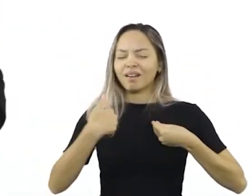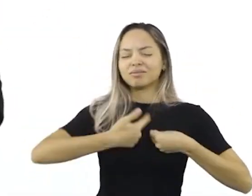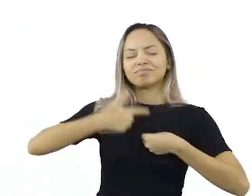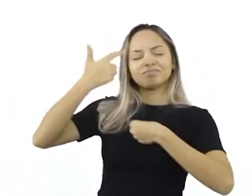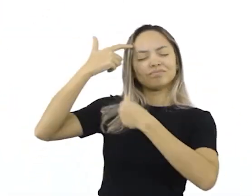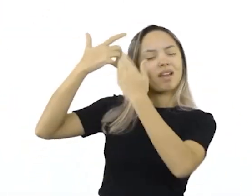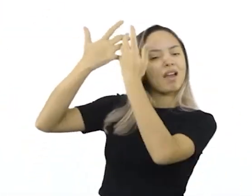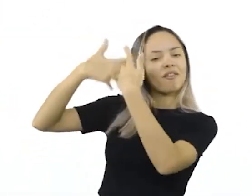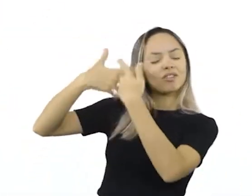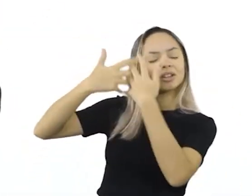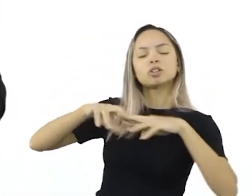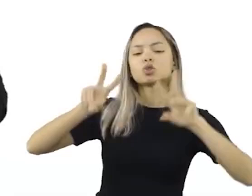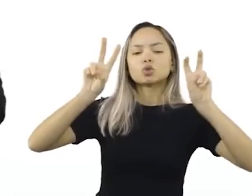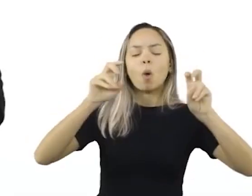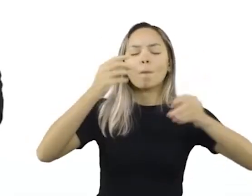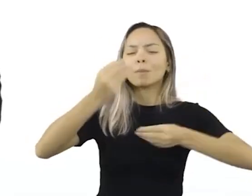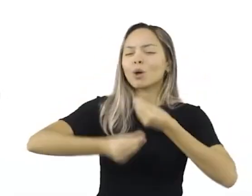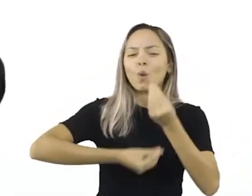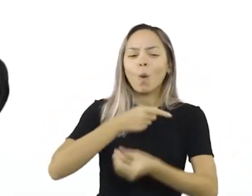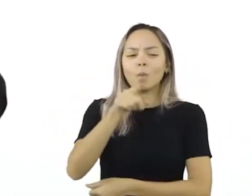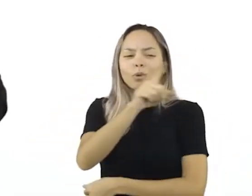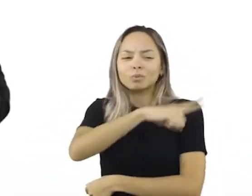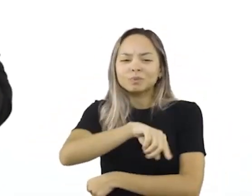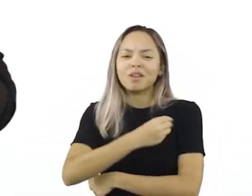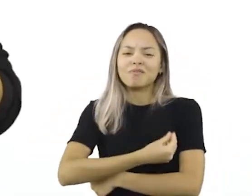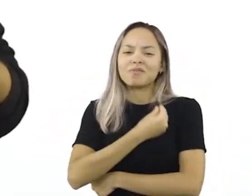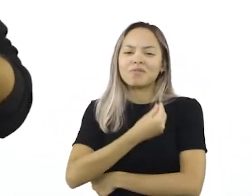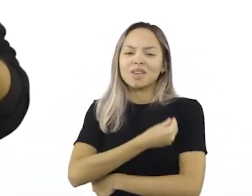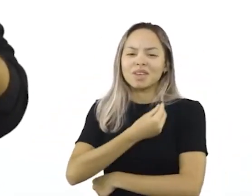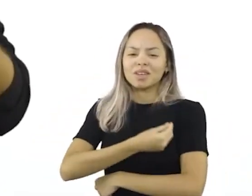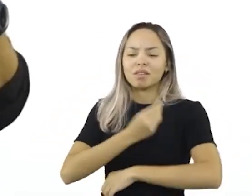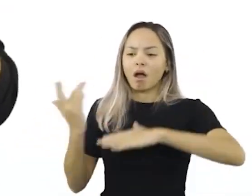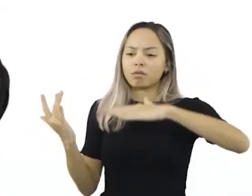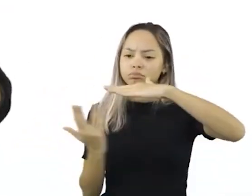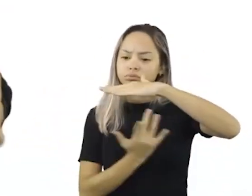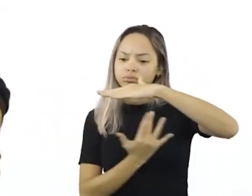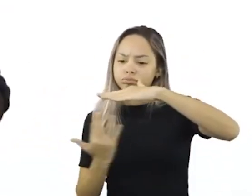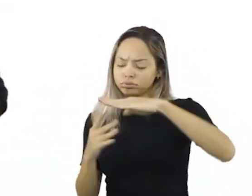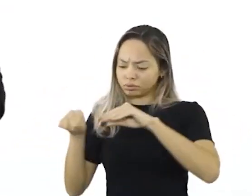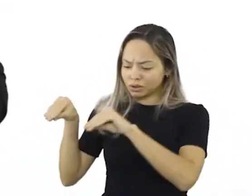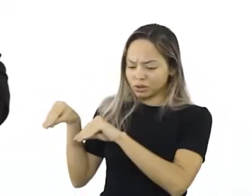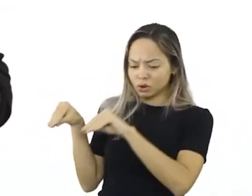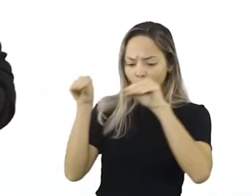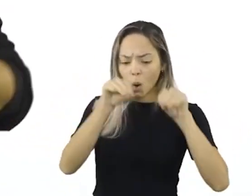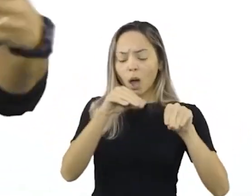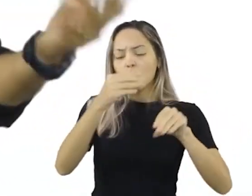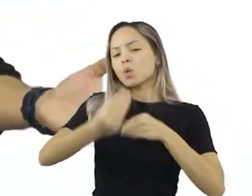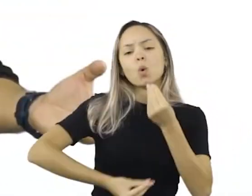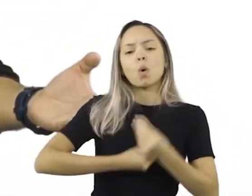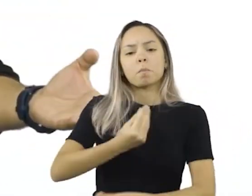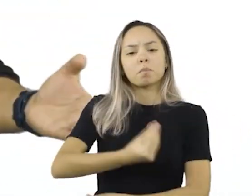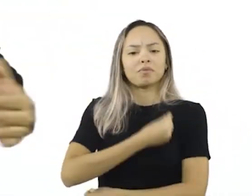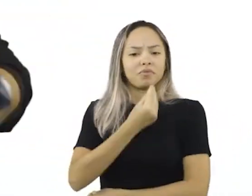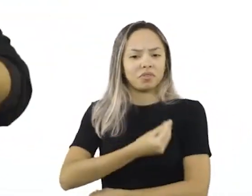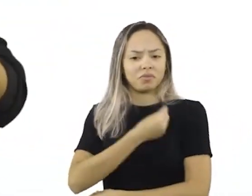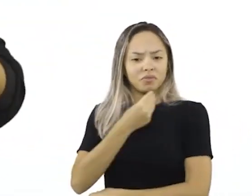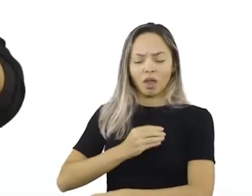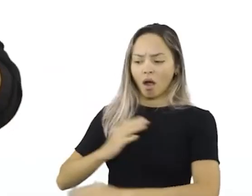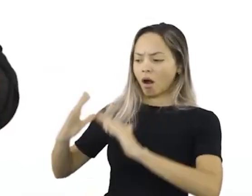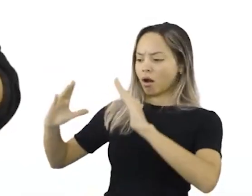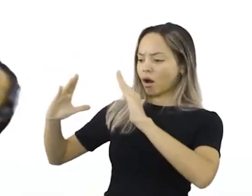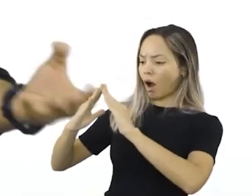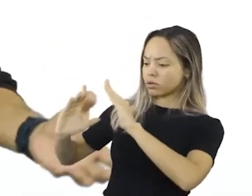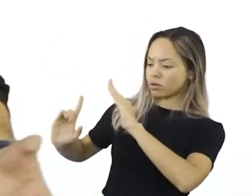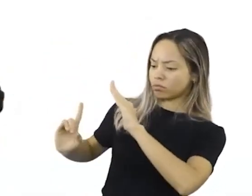a condição de vida que essas pessoas se deslocaram, nas quais elas viviam. Muitas vezes saíram de casa